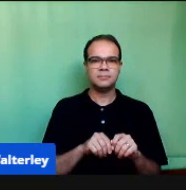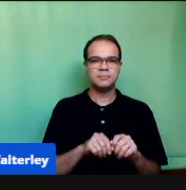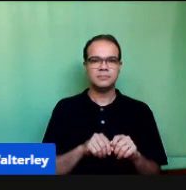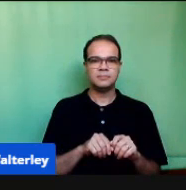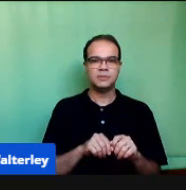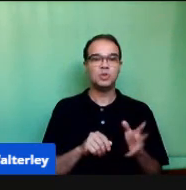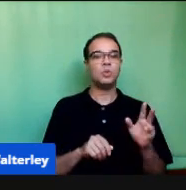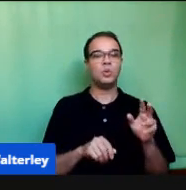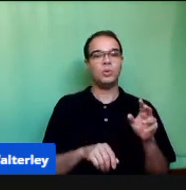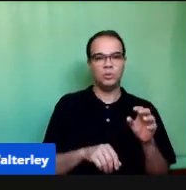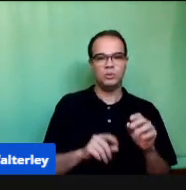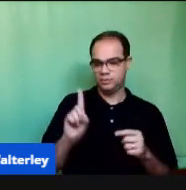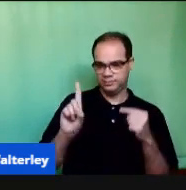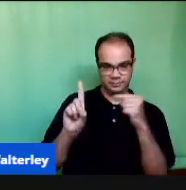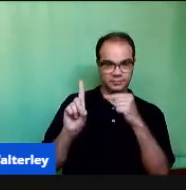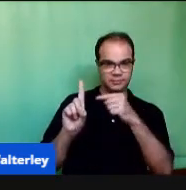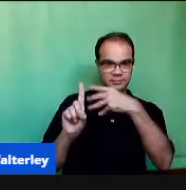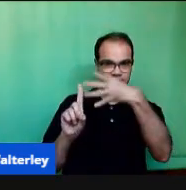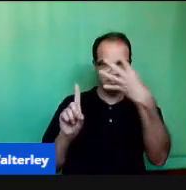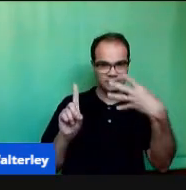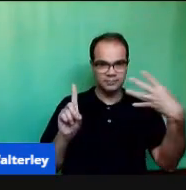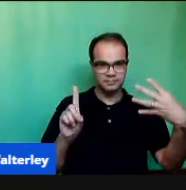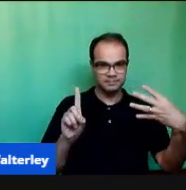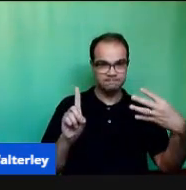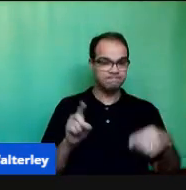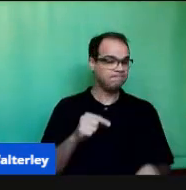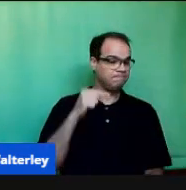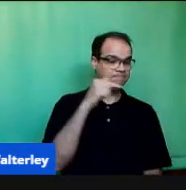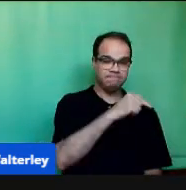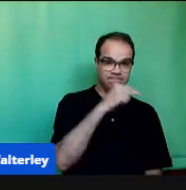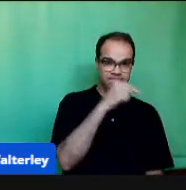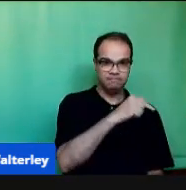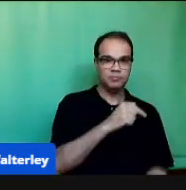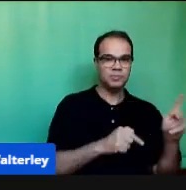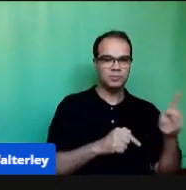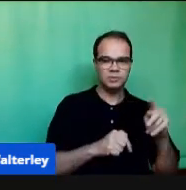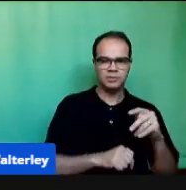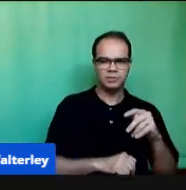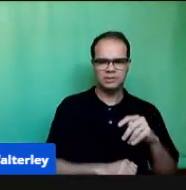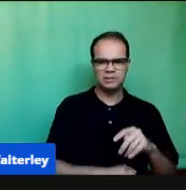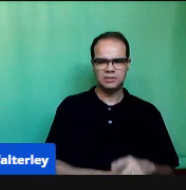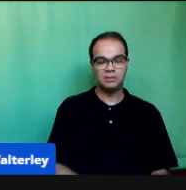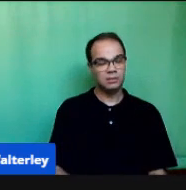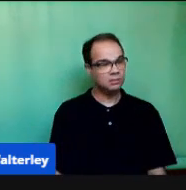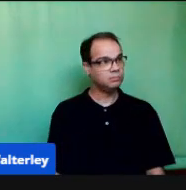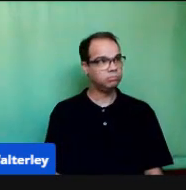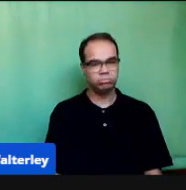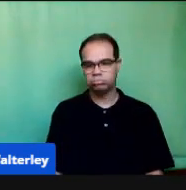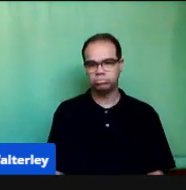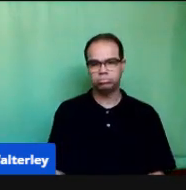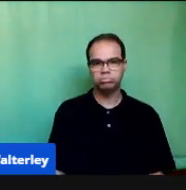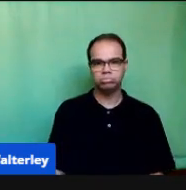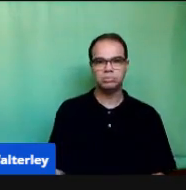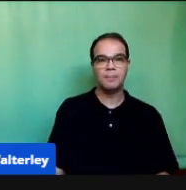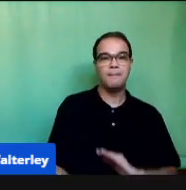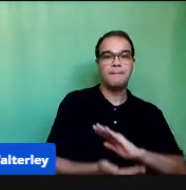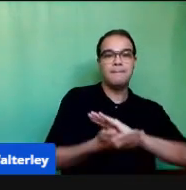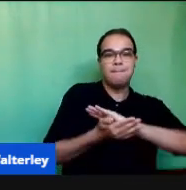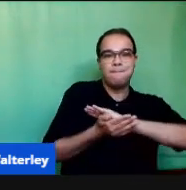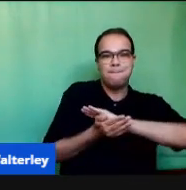de professores, coordenadores e diretores. Então, infelizmente, nós temos, da mesma forma que nós